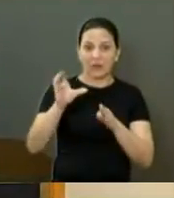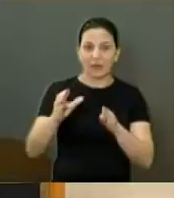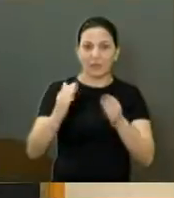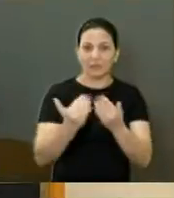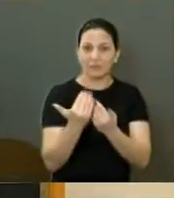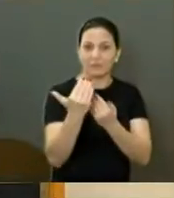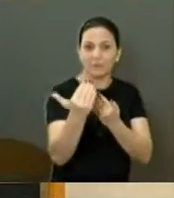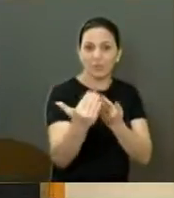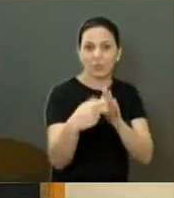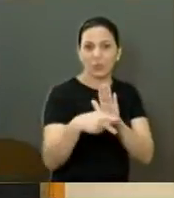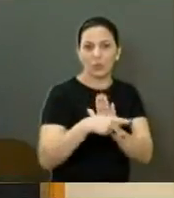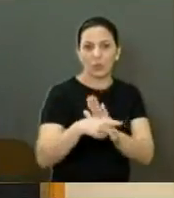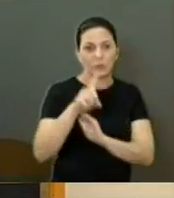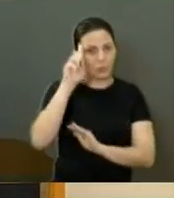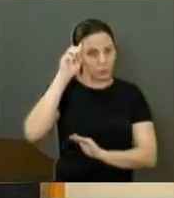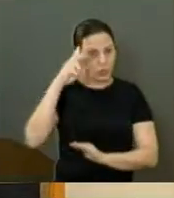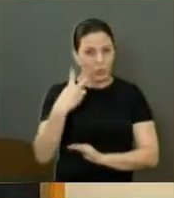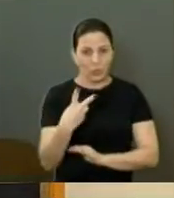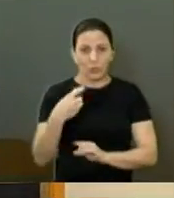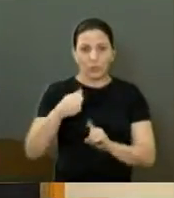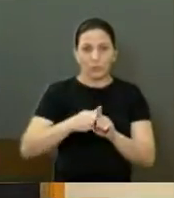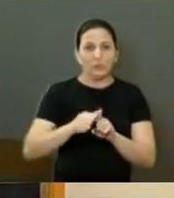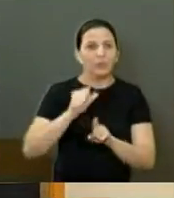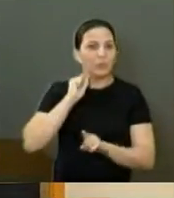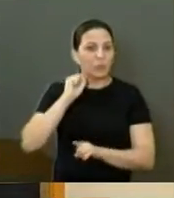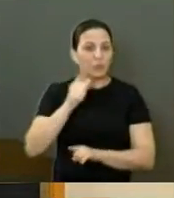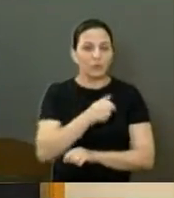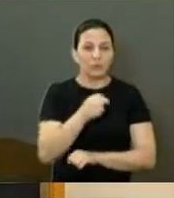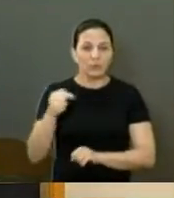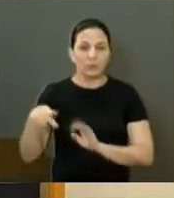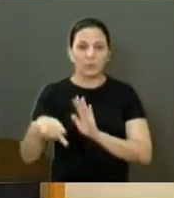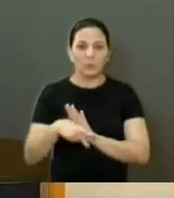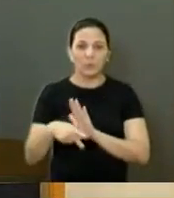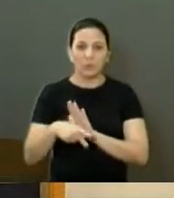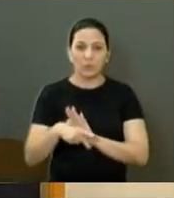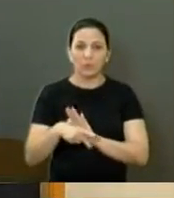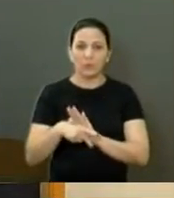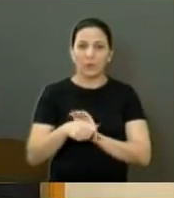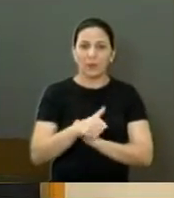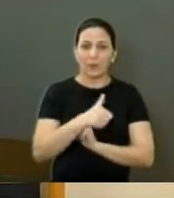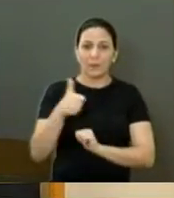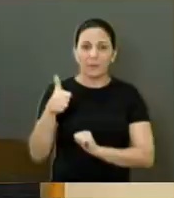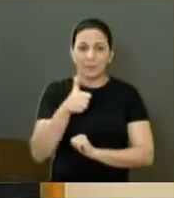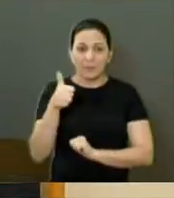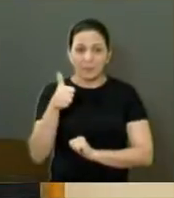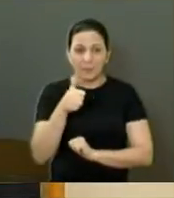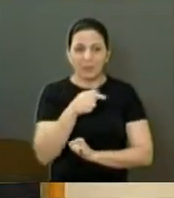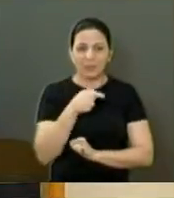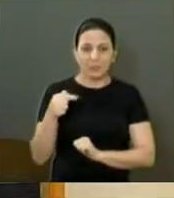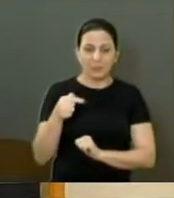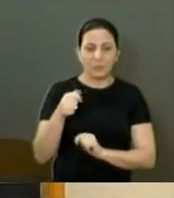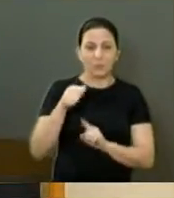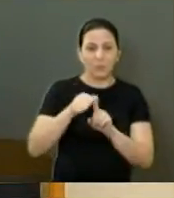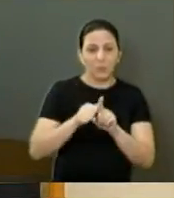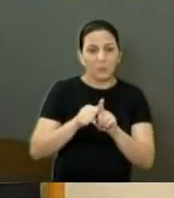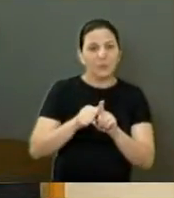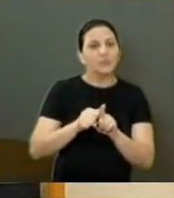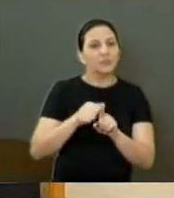Câmara a partir do dia 2, durante toda a semana, a primeira semana do mês de